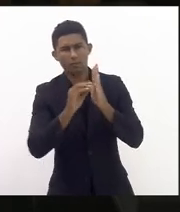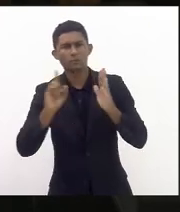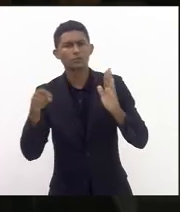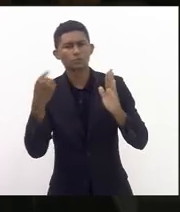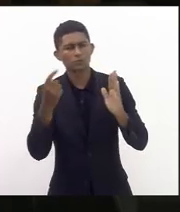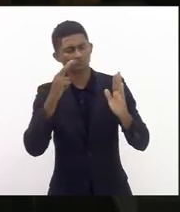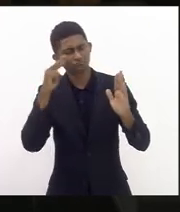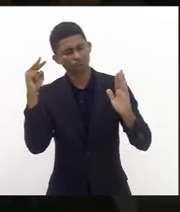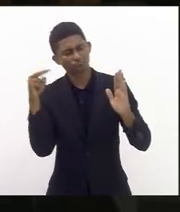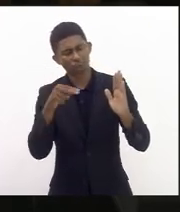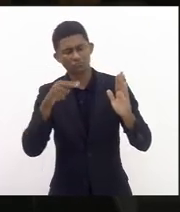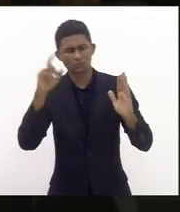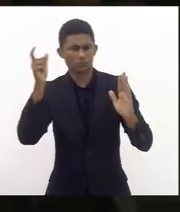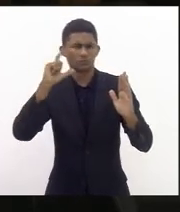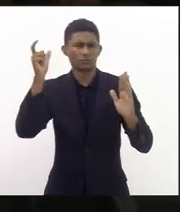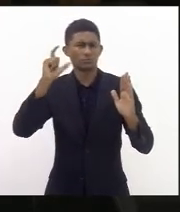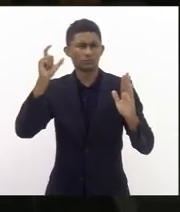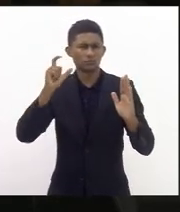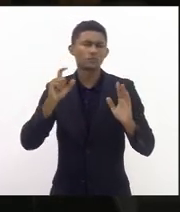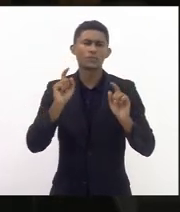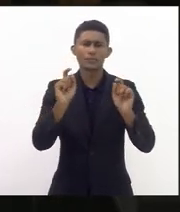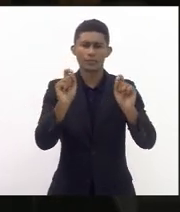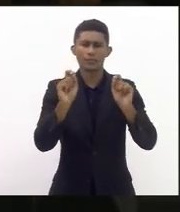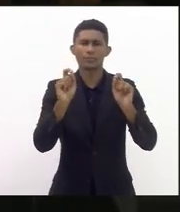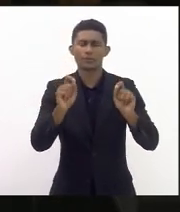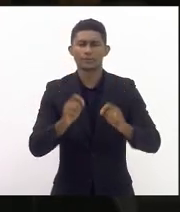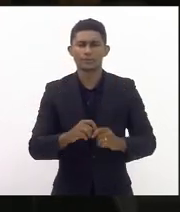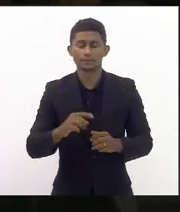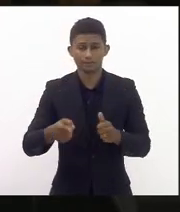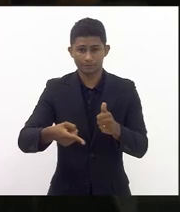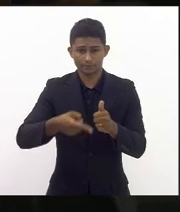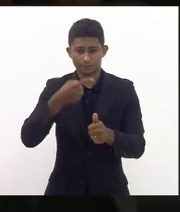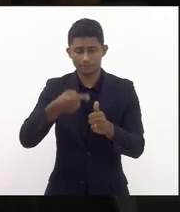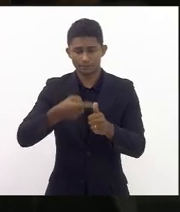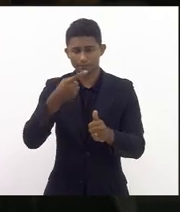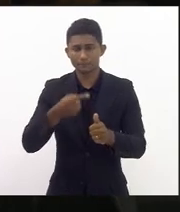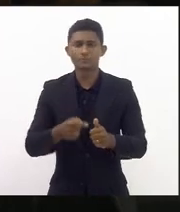neste processo. Em primeiro lugar,